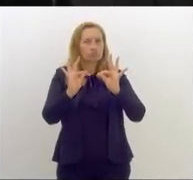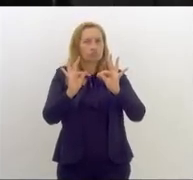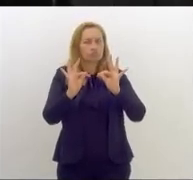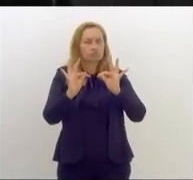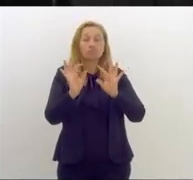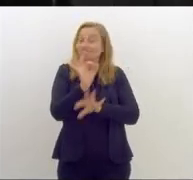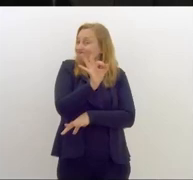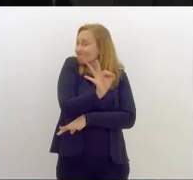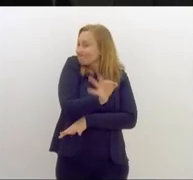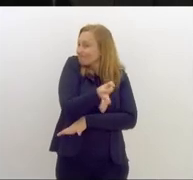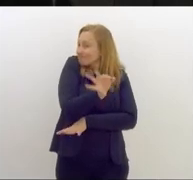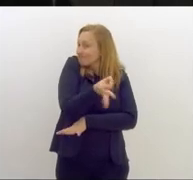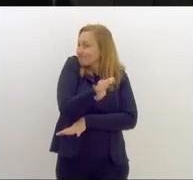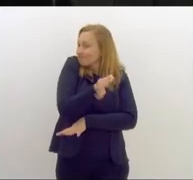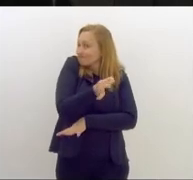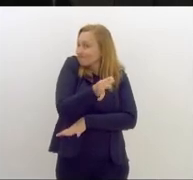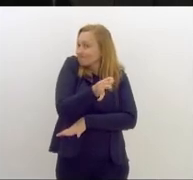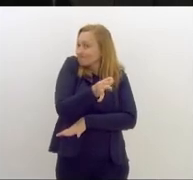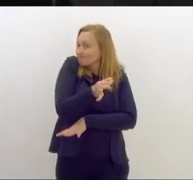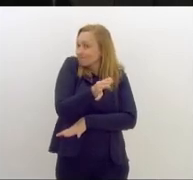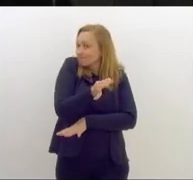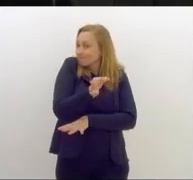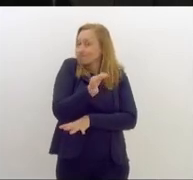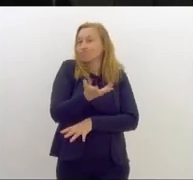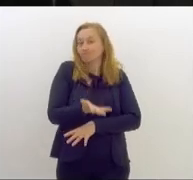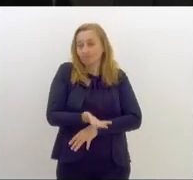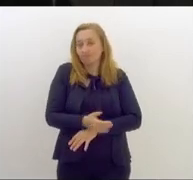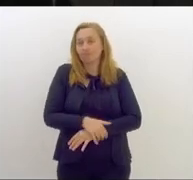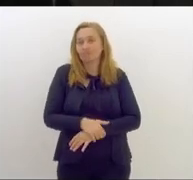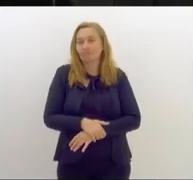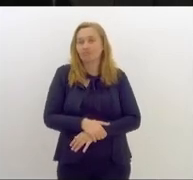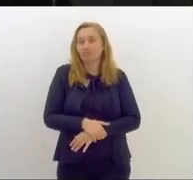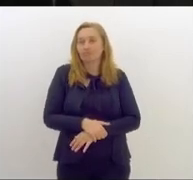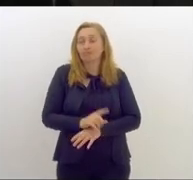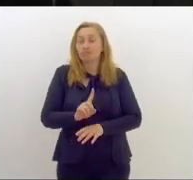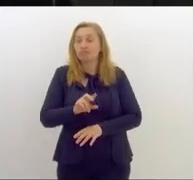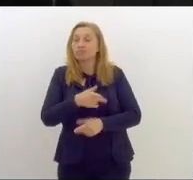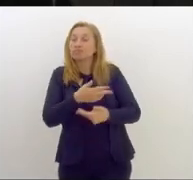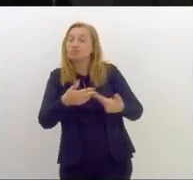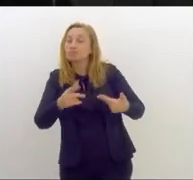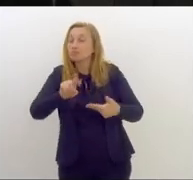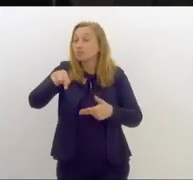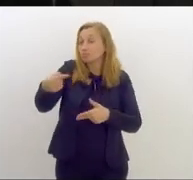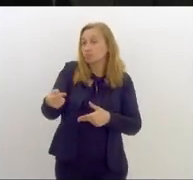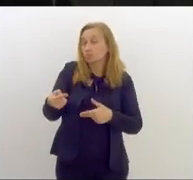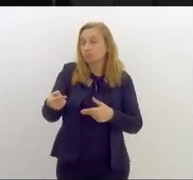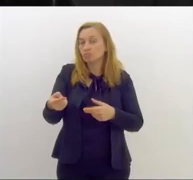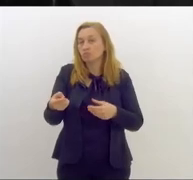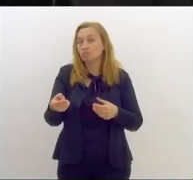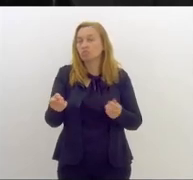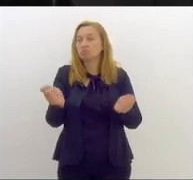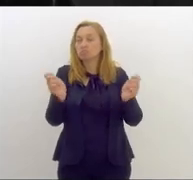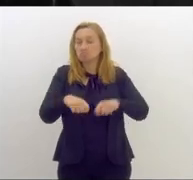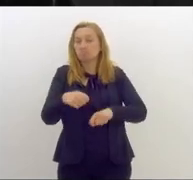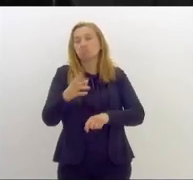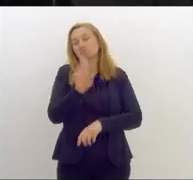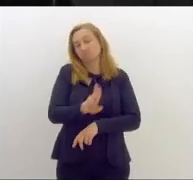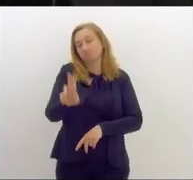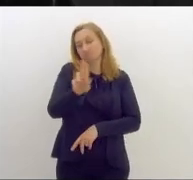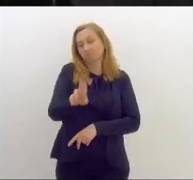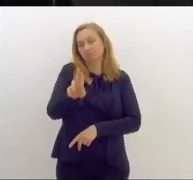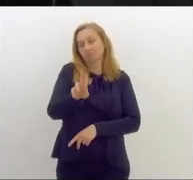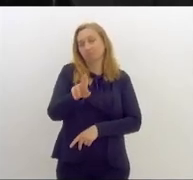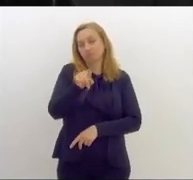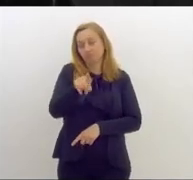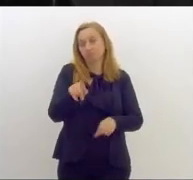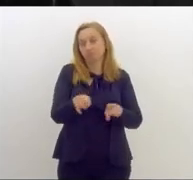evidentemente com múltiplas outras possibilidades de utilização você